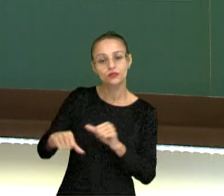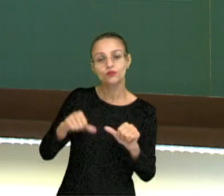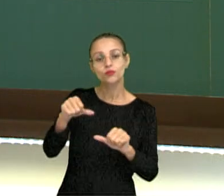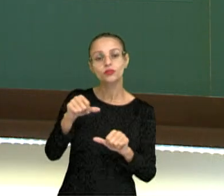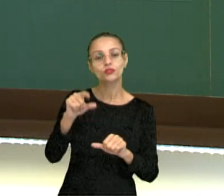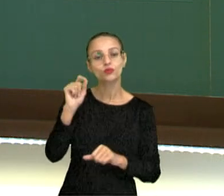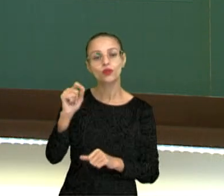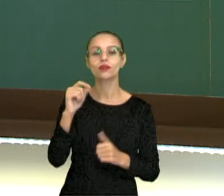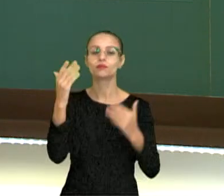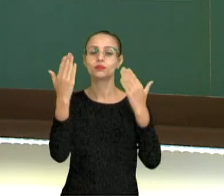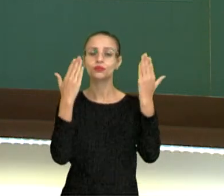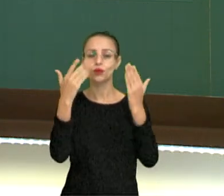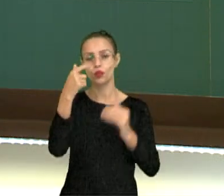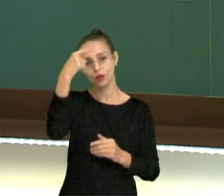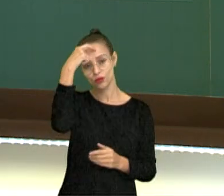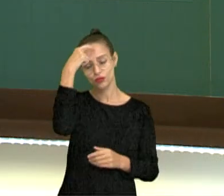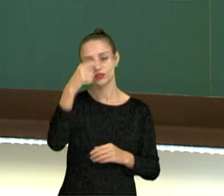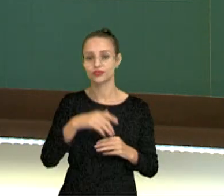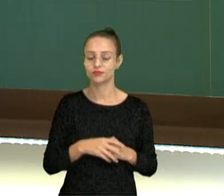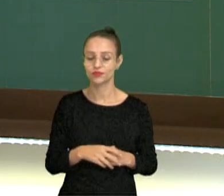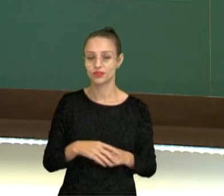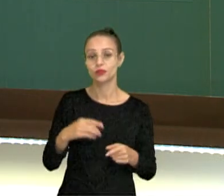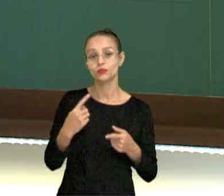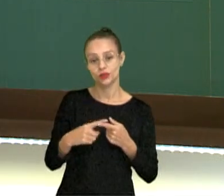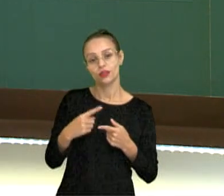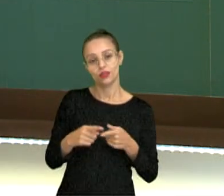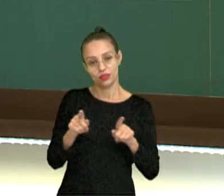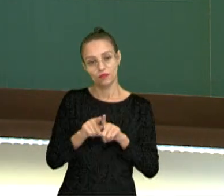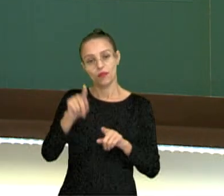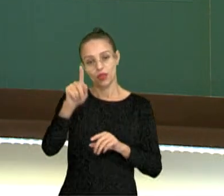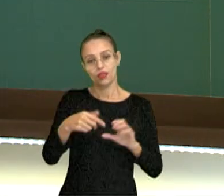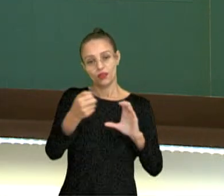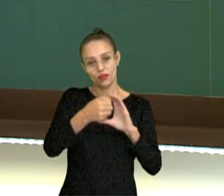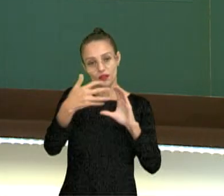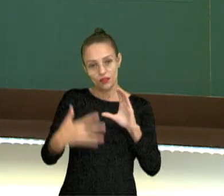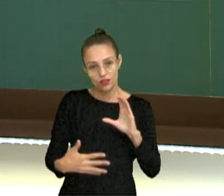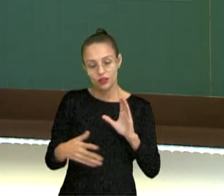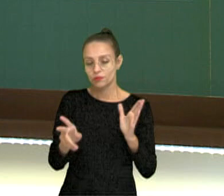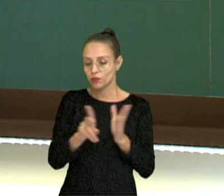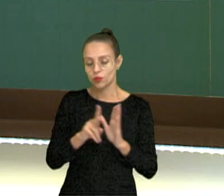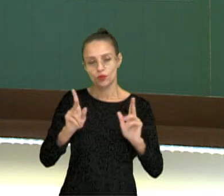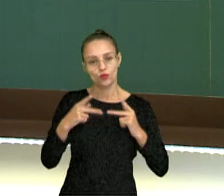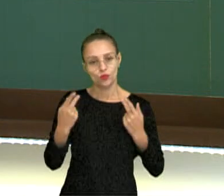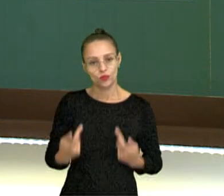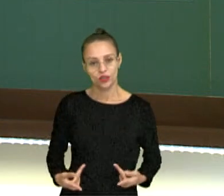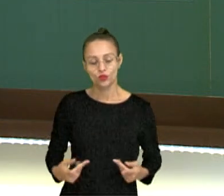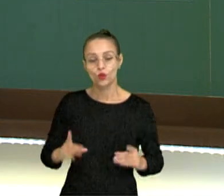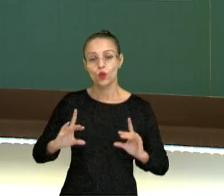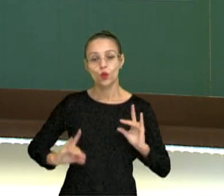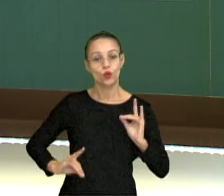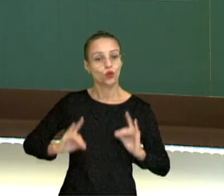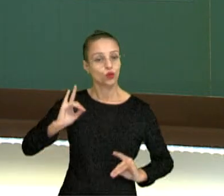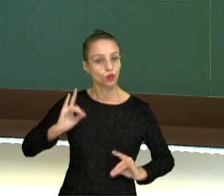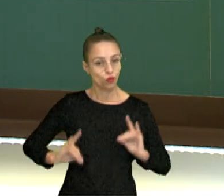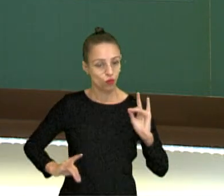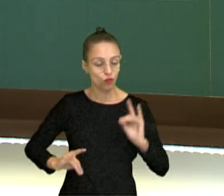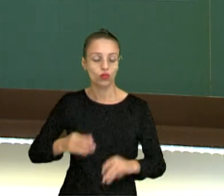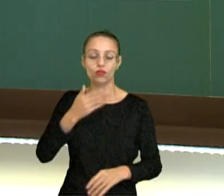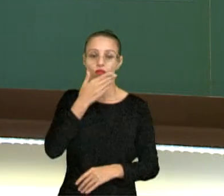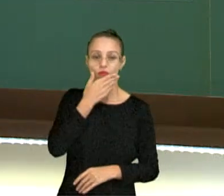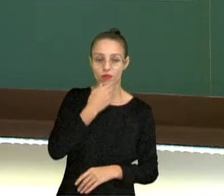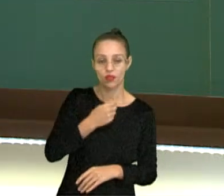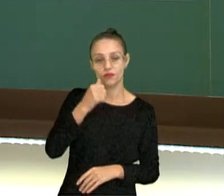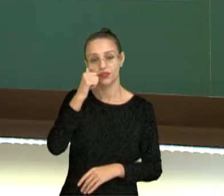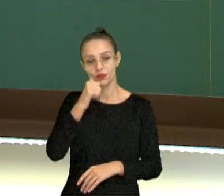mudanças psicológicas, porque isso também é característico da nossa espécie. Os hormônios masculino e